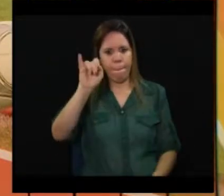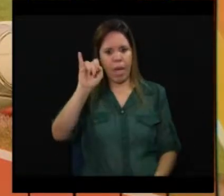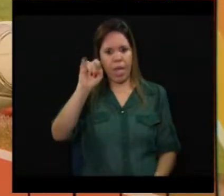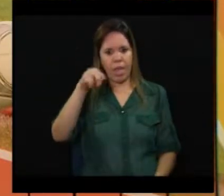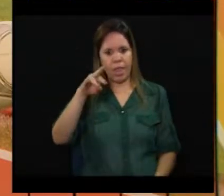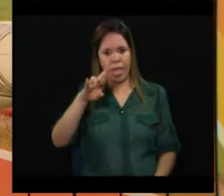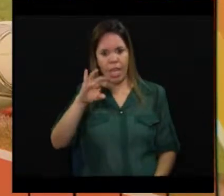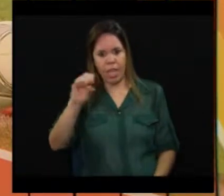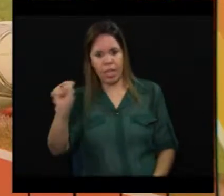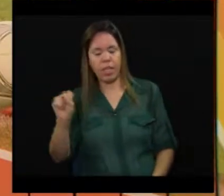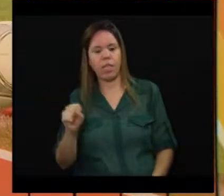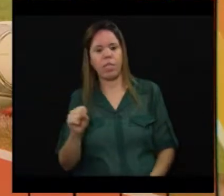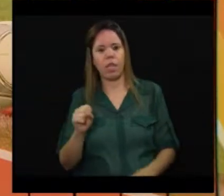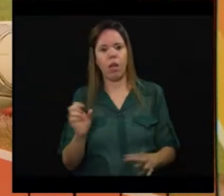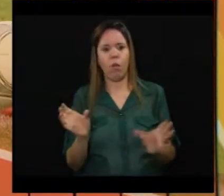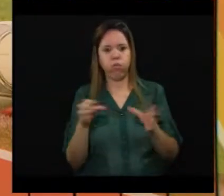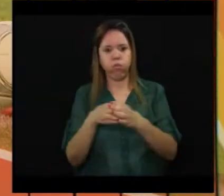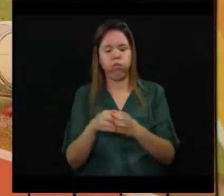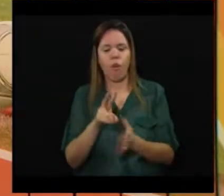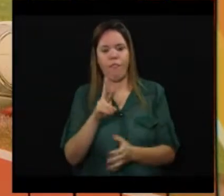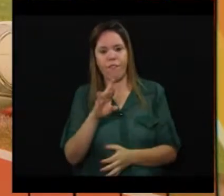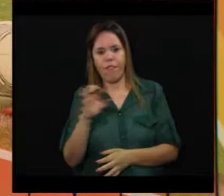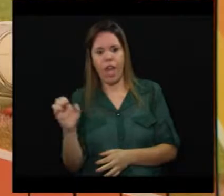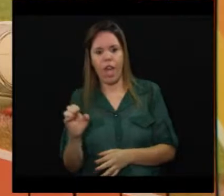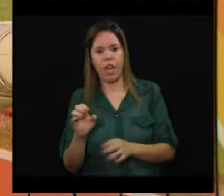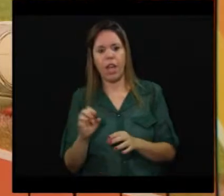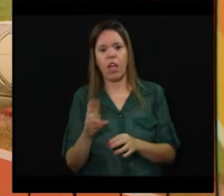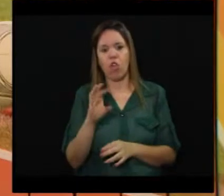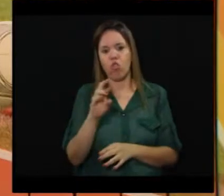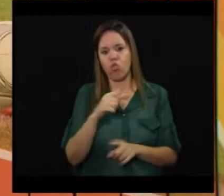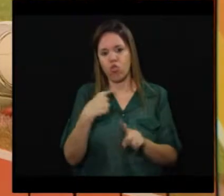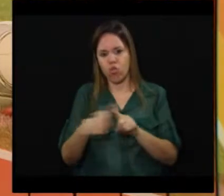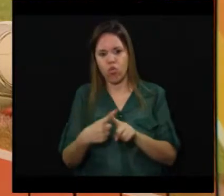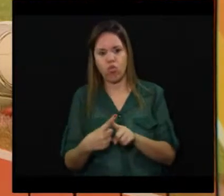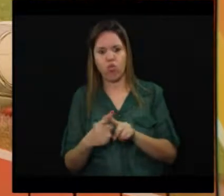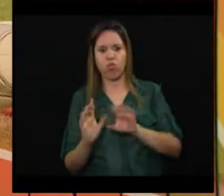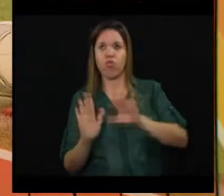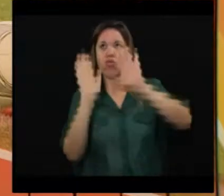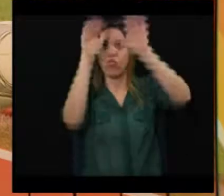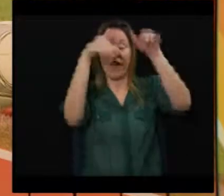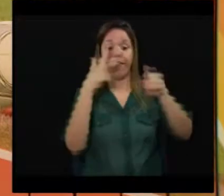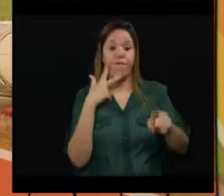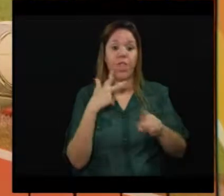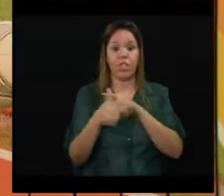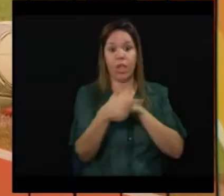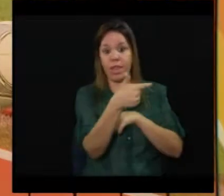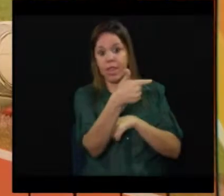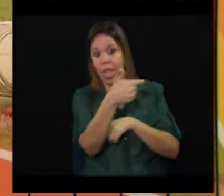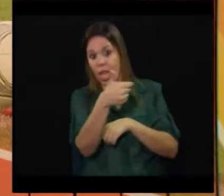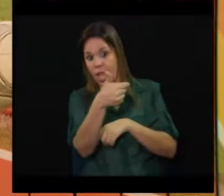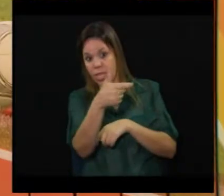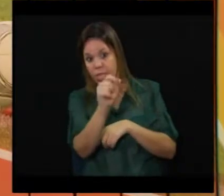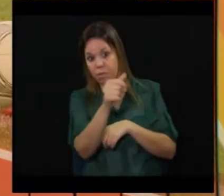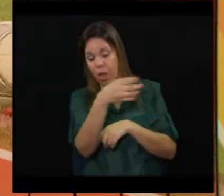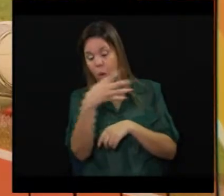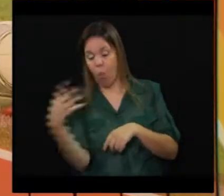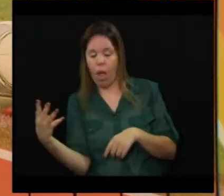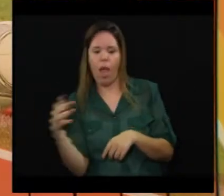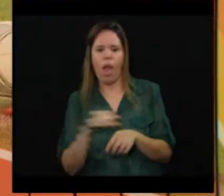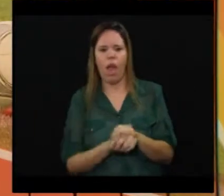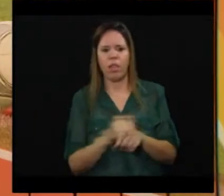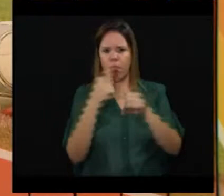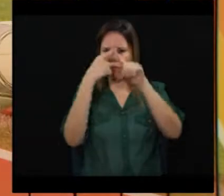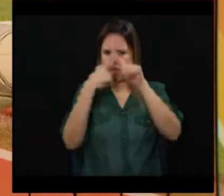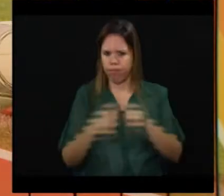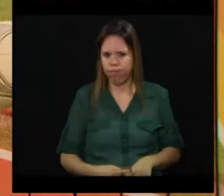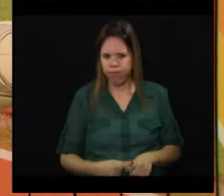recebeu a equipe de Araraquara e venceu a 14ª partida consecutiva e segue invicto